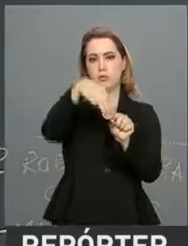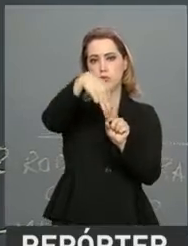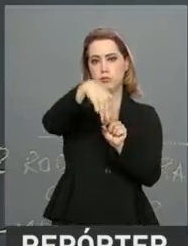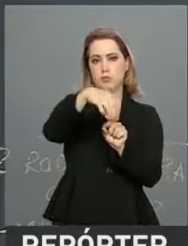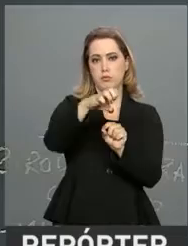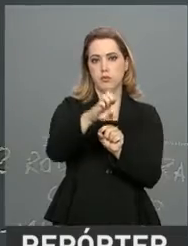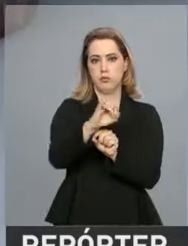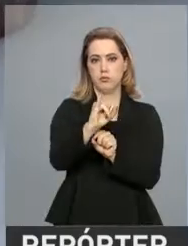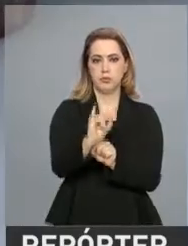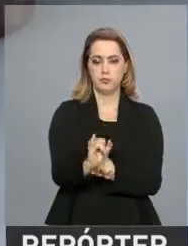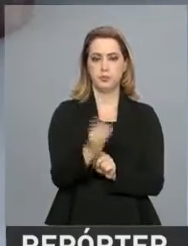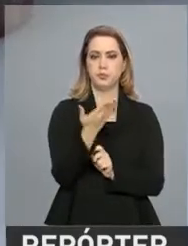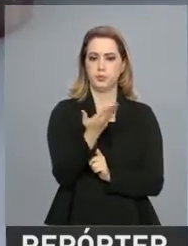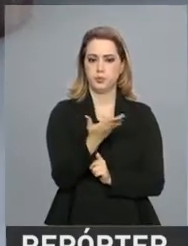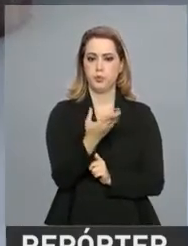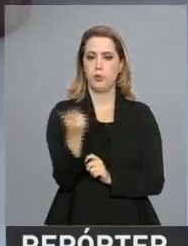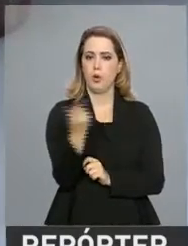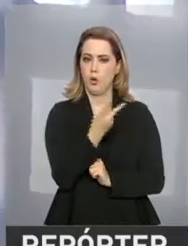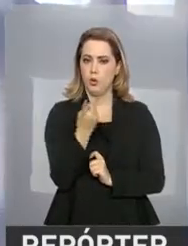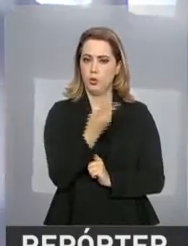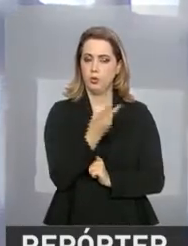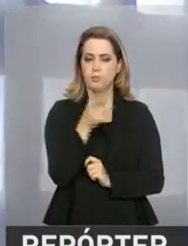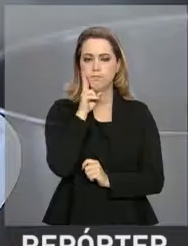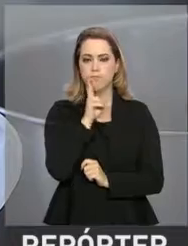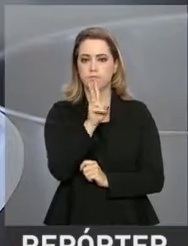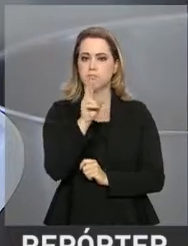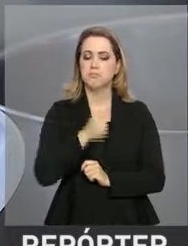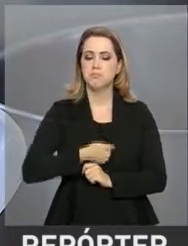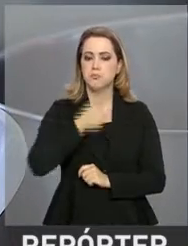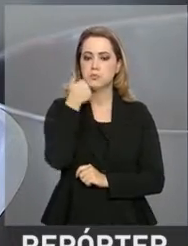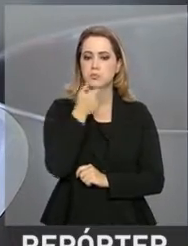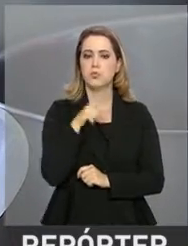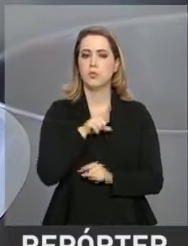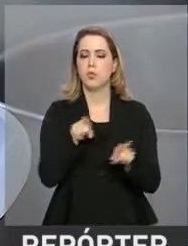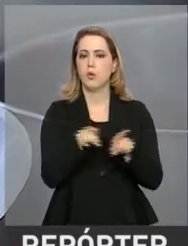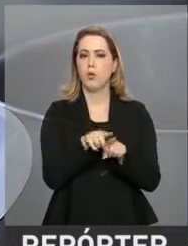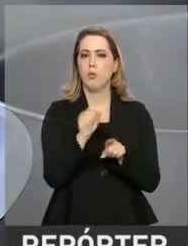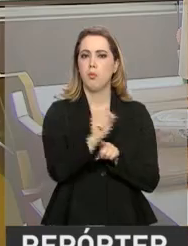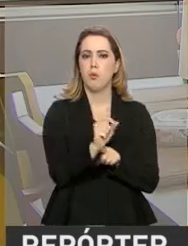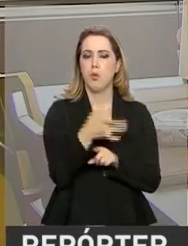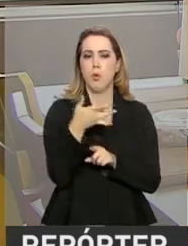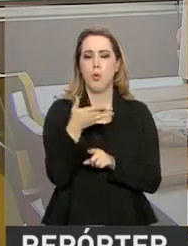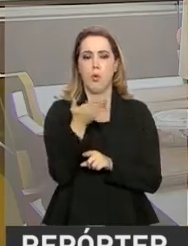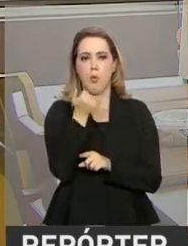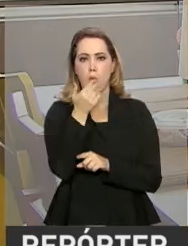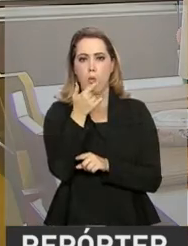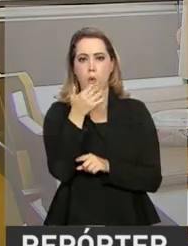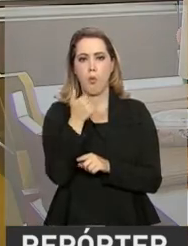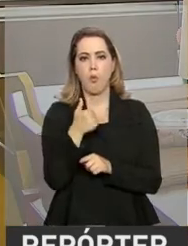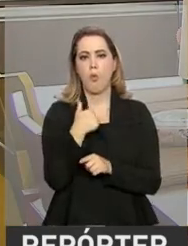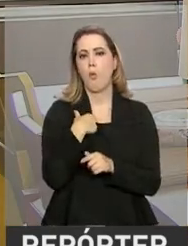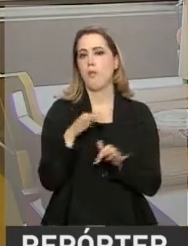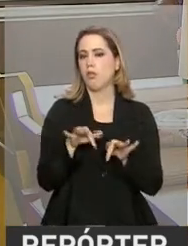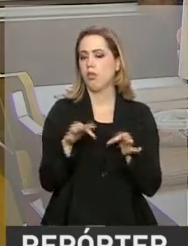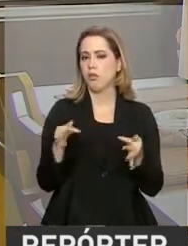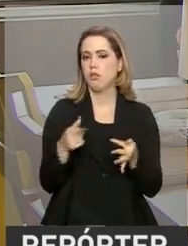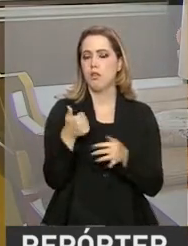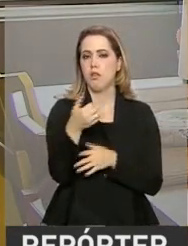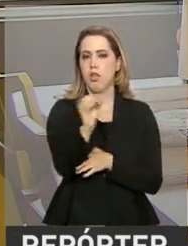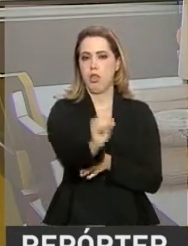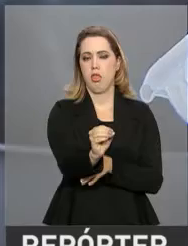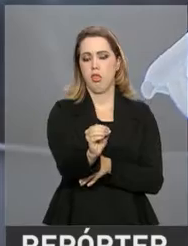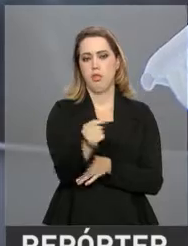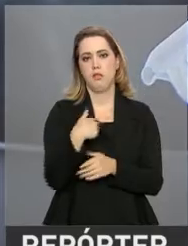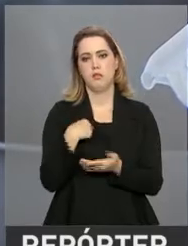oportunidade de empreender no ramo de alimentação saudável obstruiu de comida light começou servindo dez refeições por dia